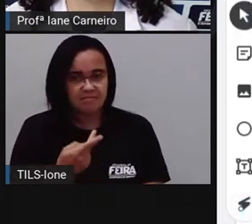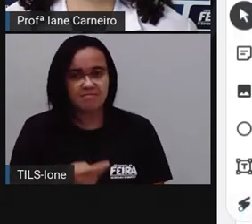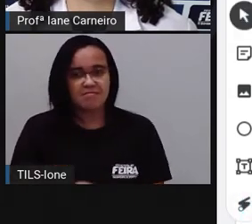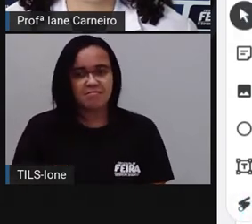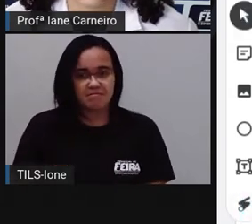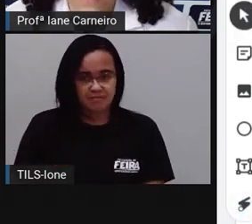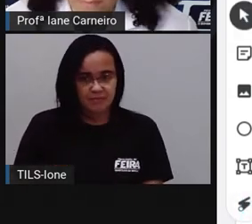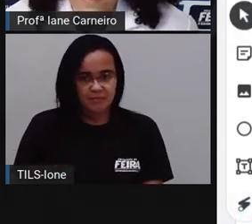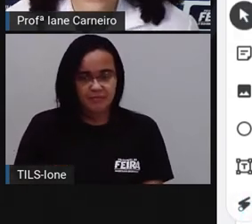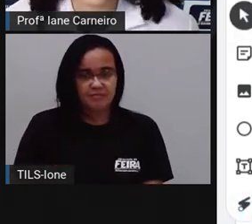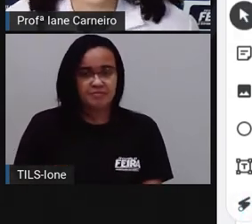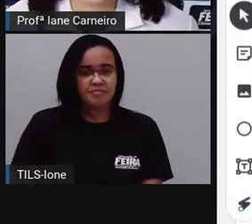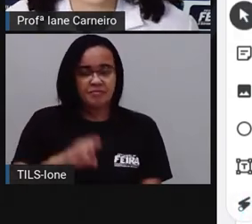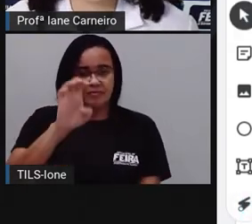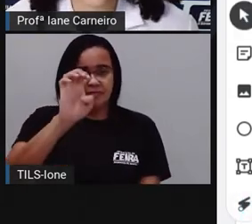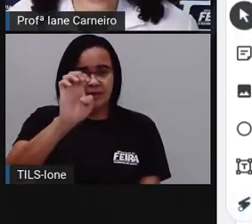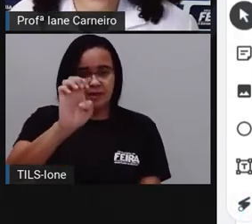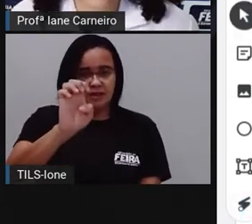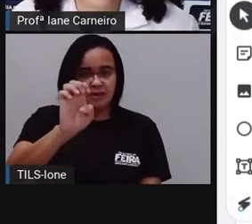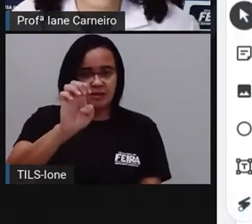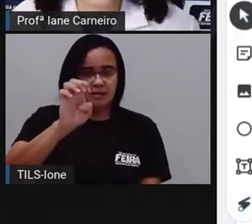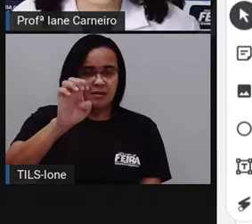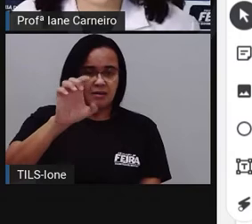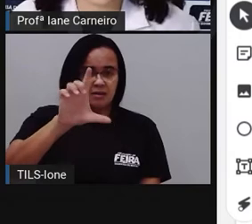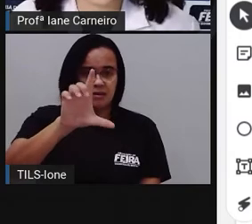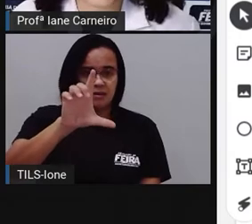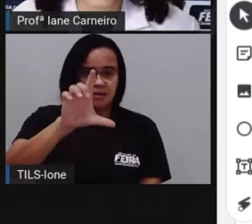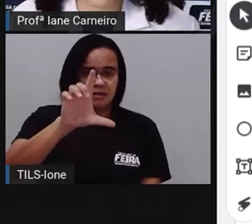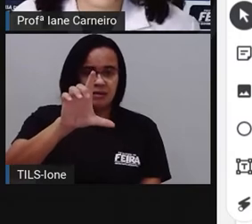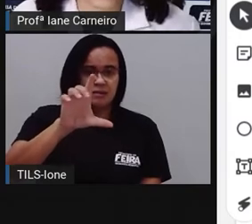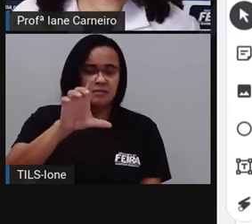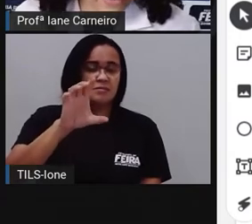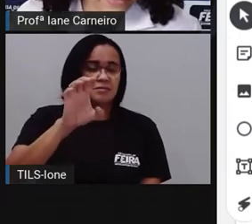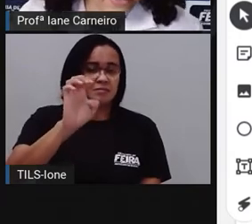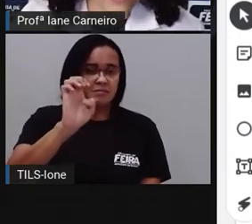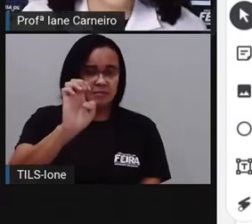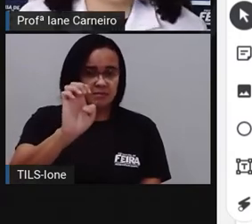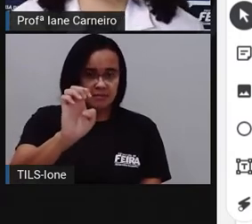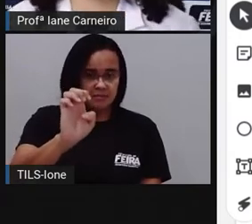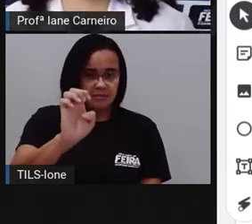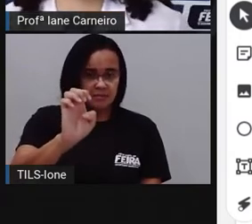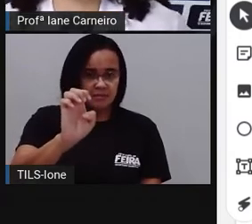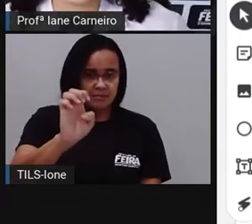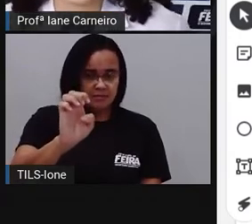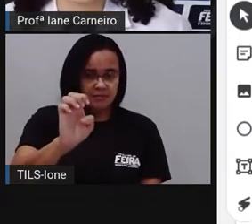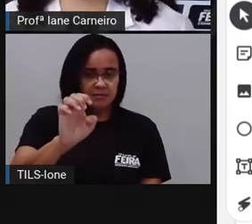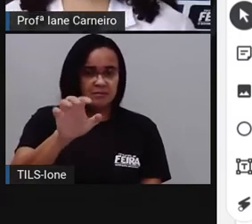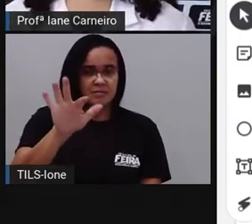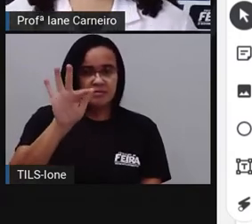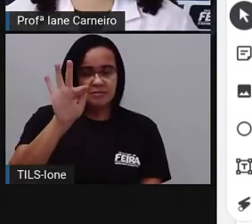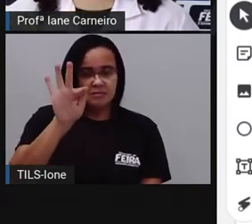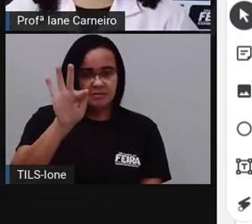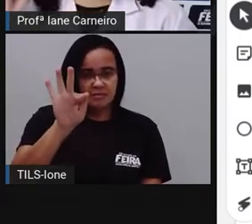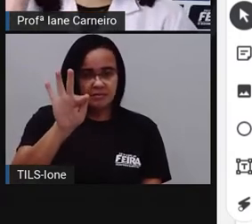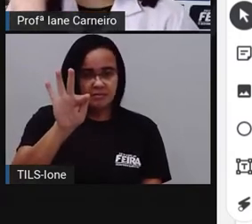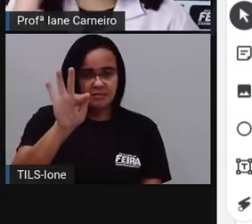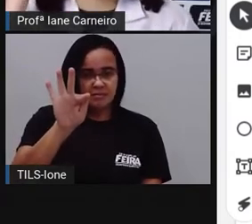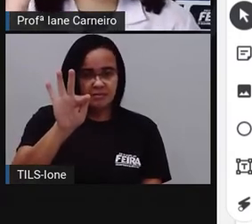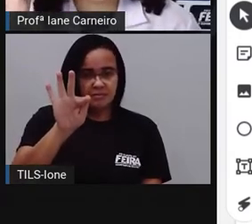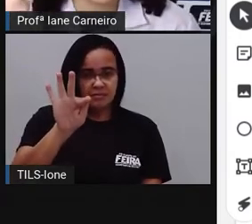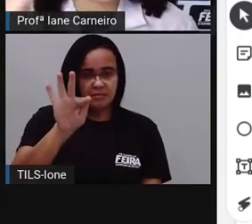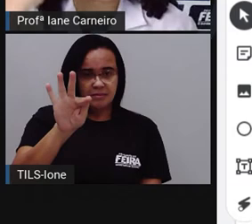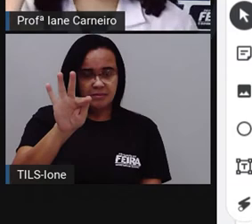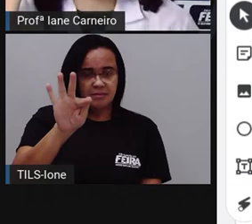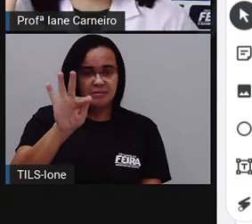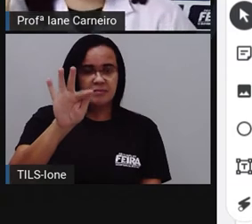Ó, a gente tem que trocar a letra V pela letra F. Então, você tem que, toda vez que você